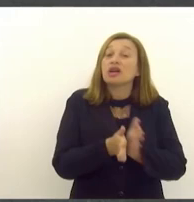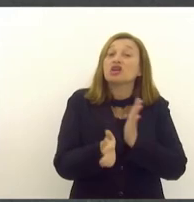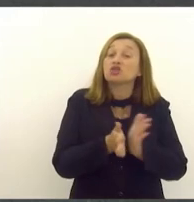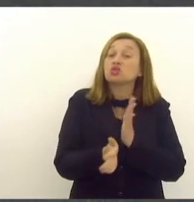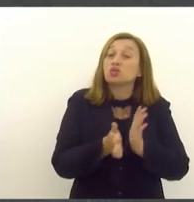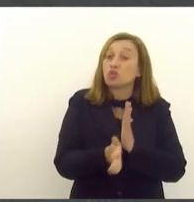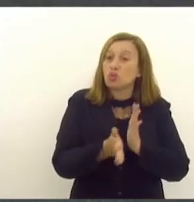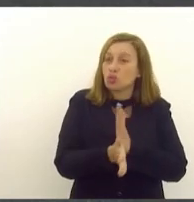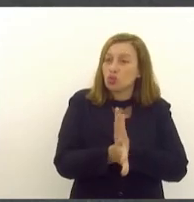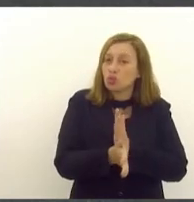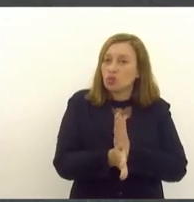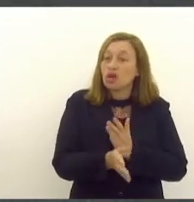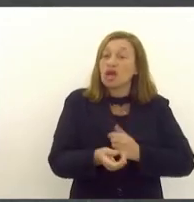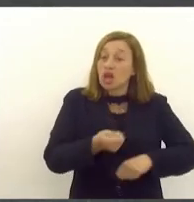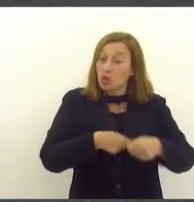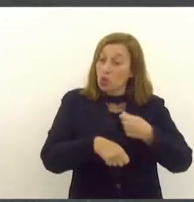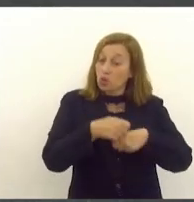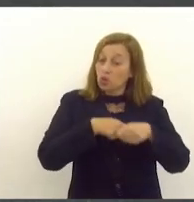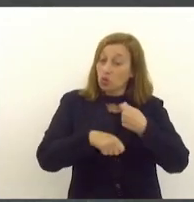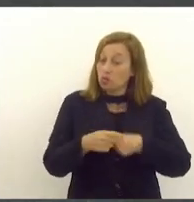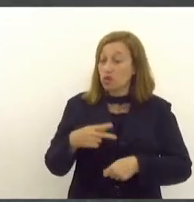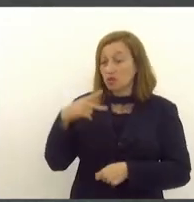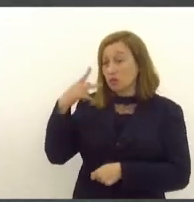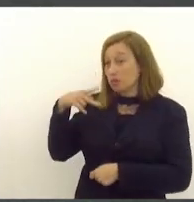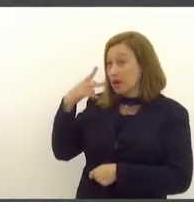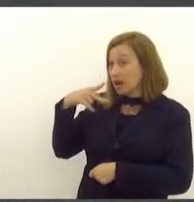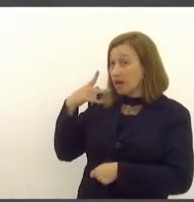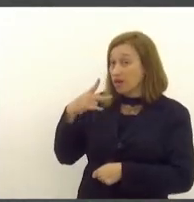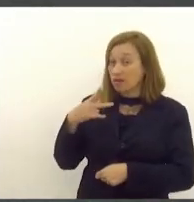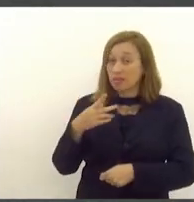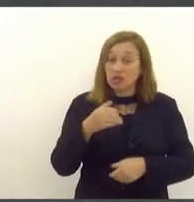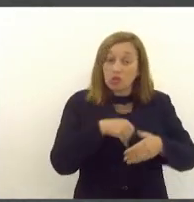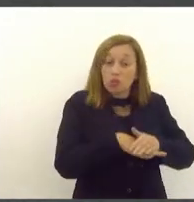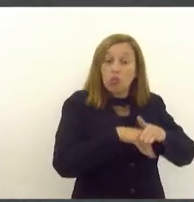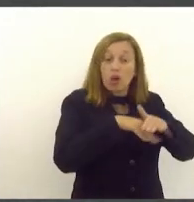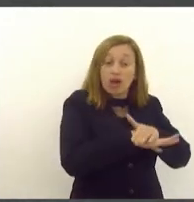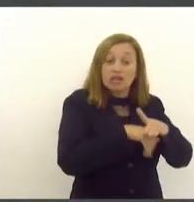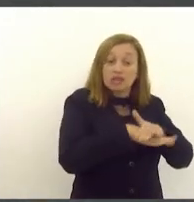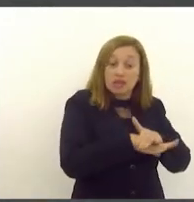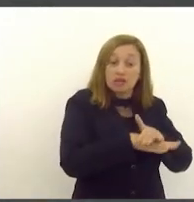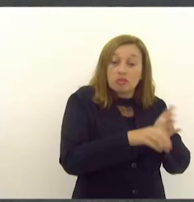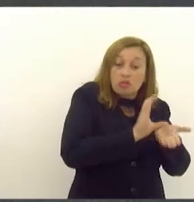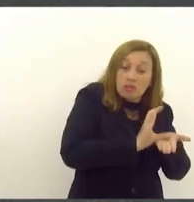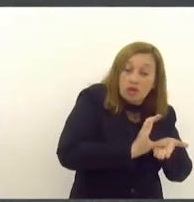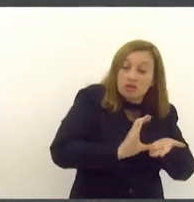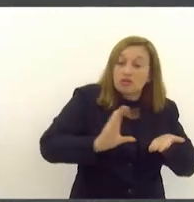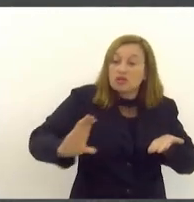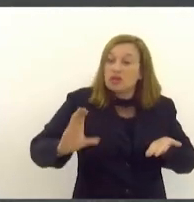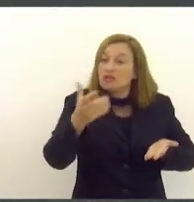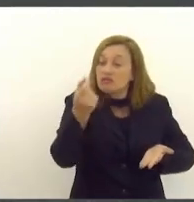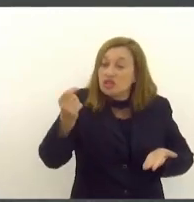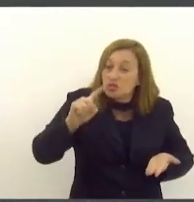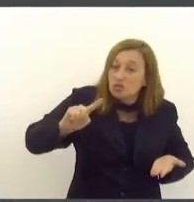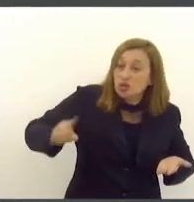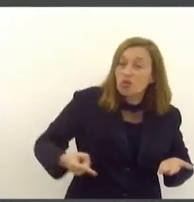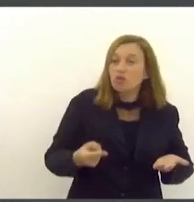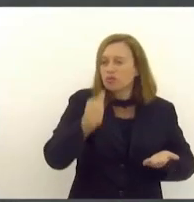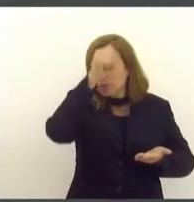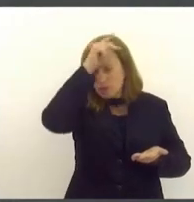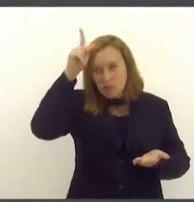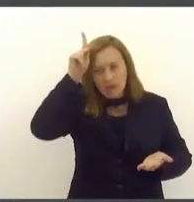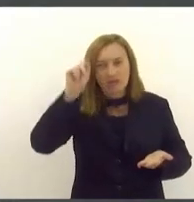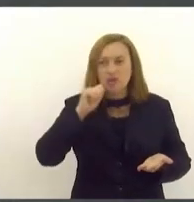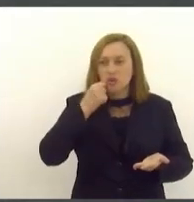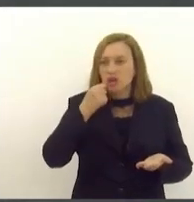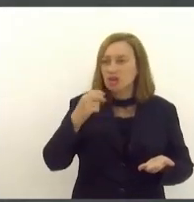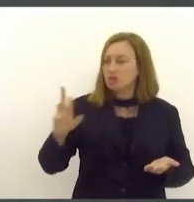economia do Parlamento o cacho fundo da Assembleia negativa a qual foi destinado paz e ele